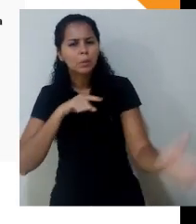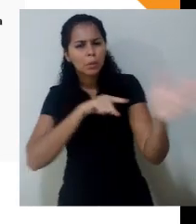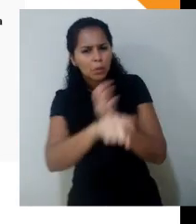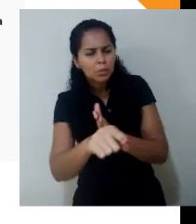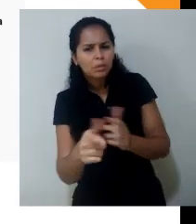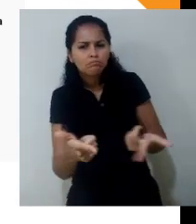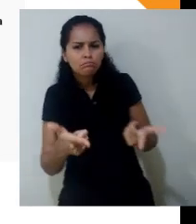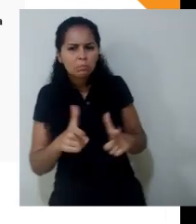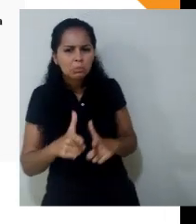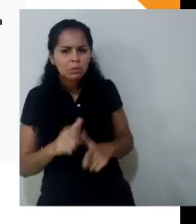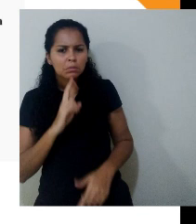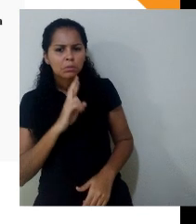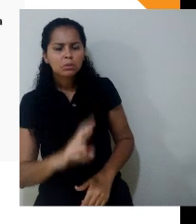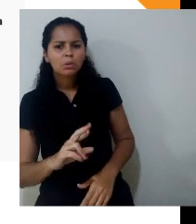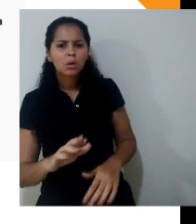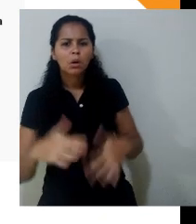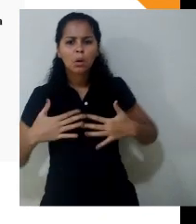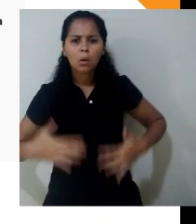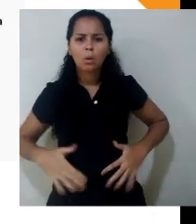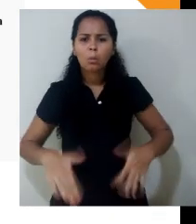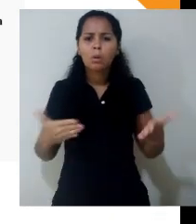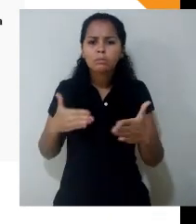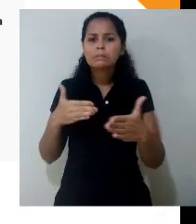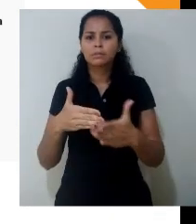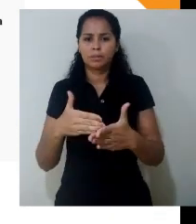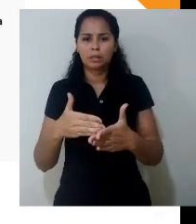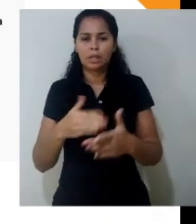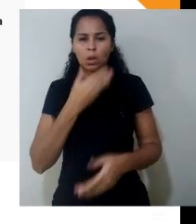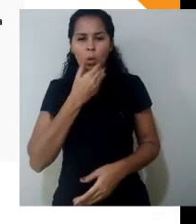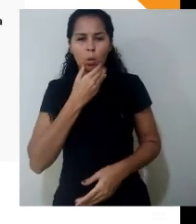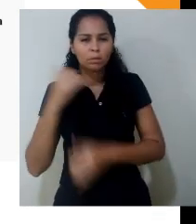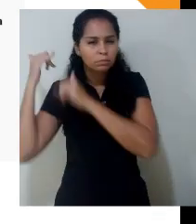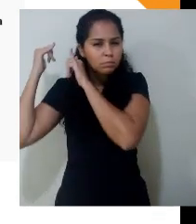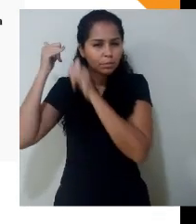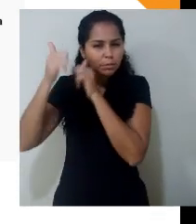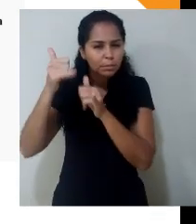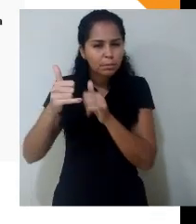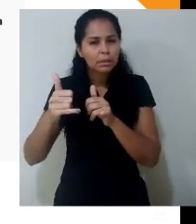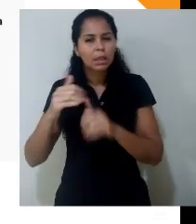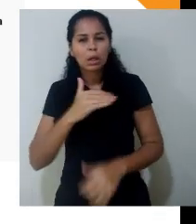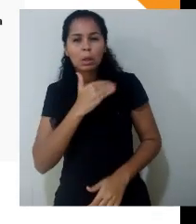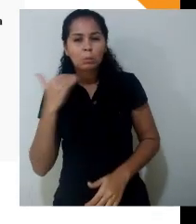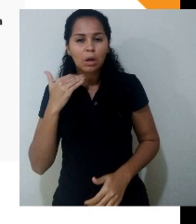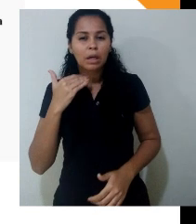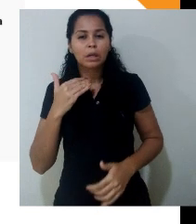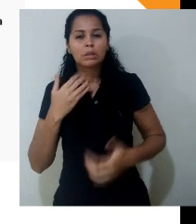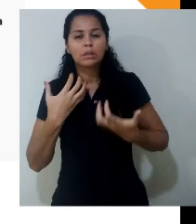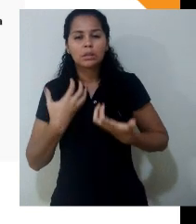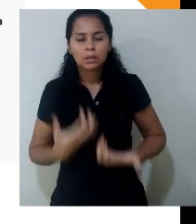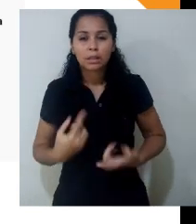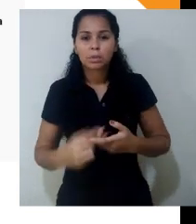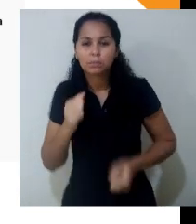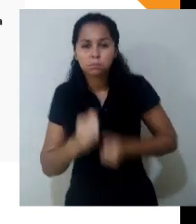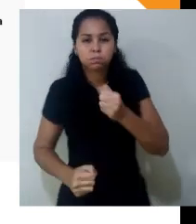questão ainda sem resposta. Qual o limite do corpo humano? O maratonista original, o grego da lenda, morreu de fadiga por ter corrido